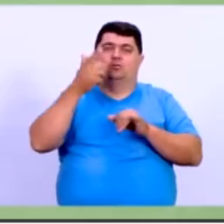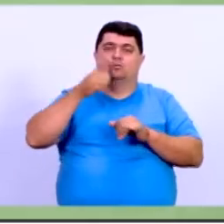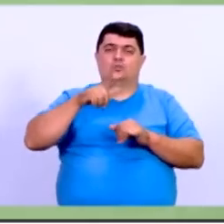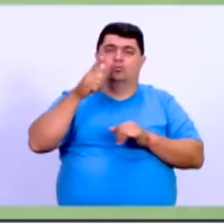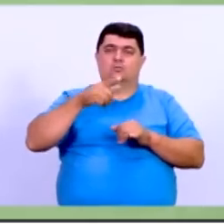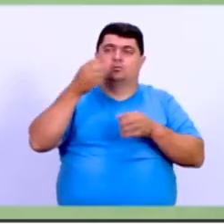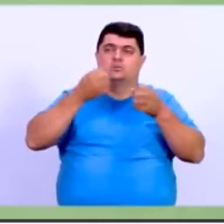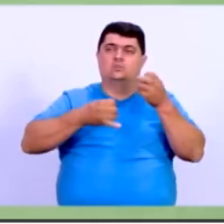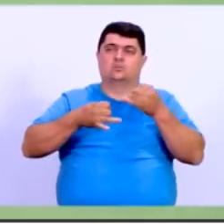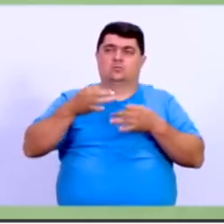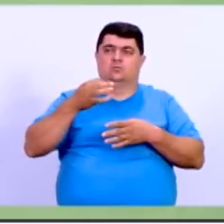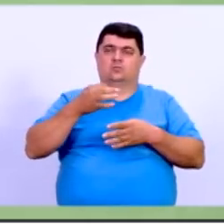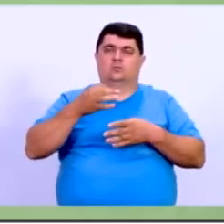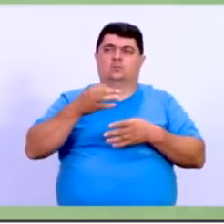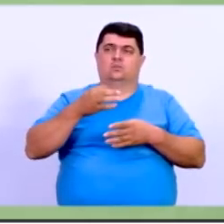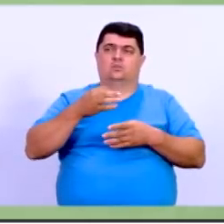só,